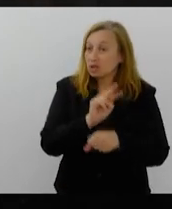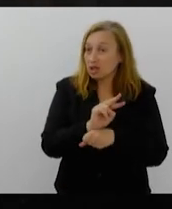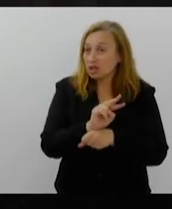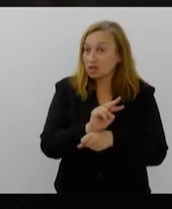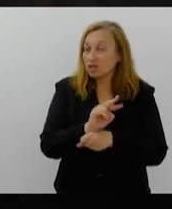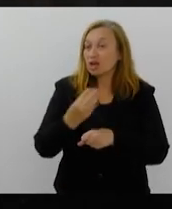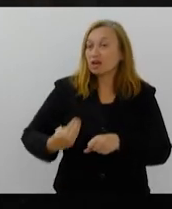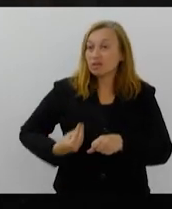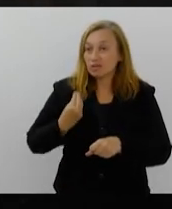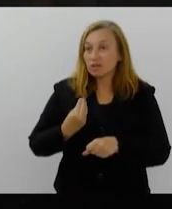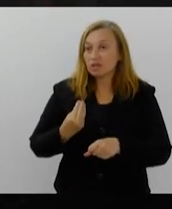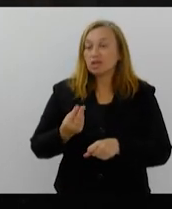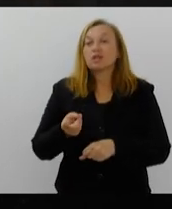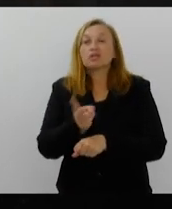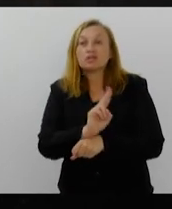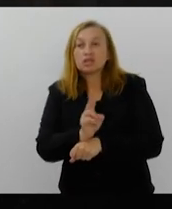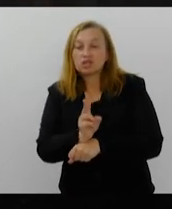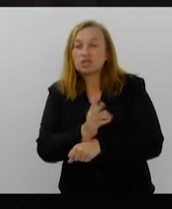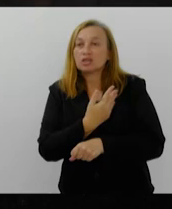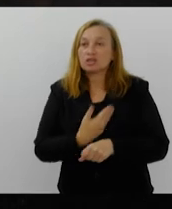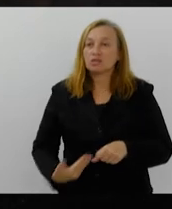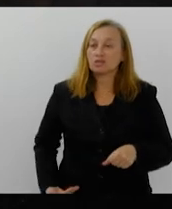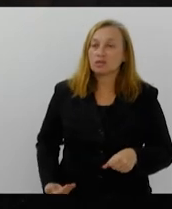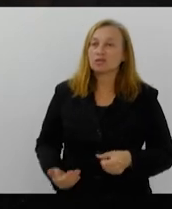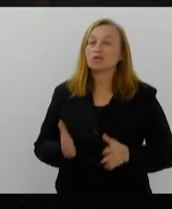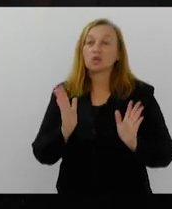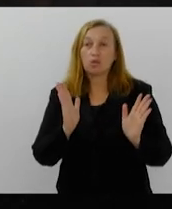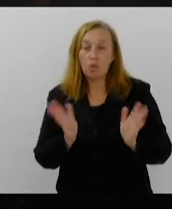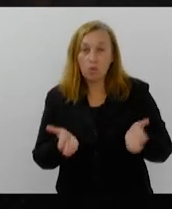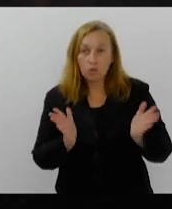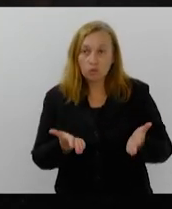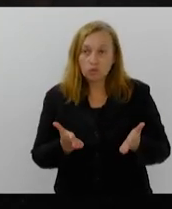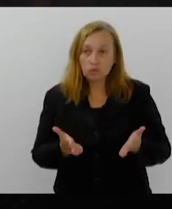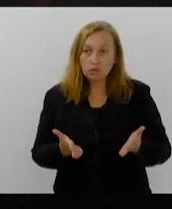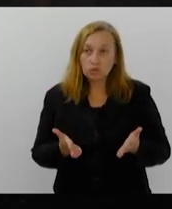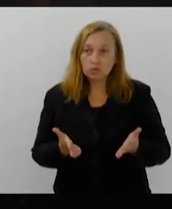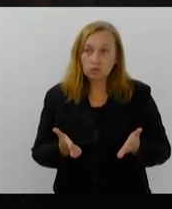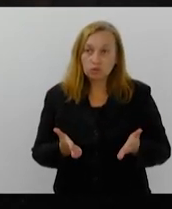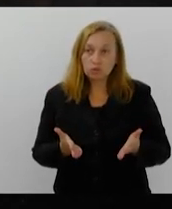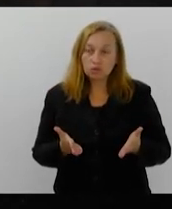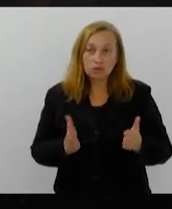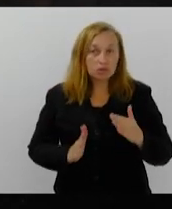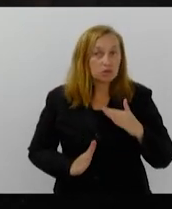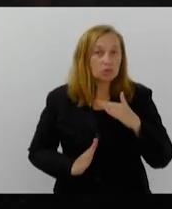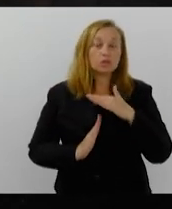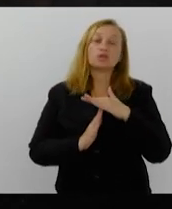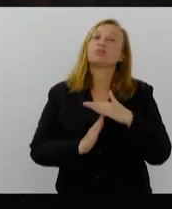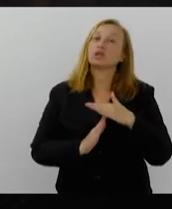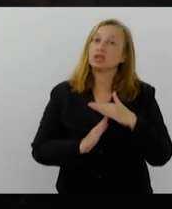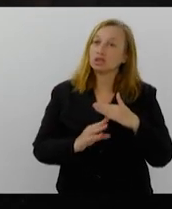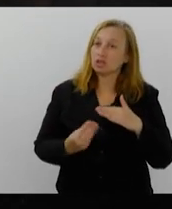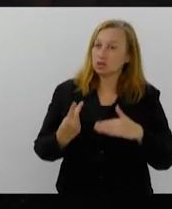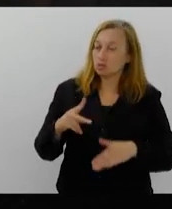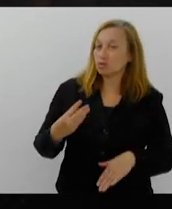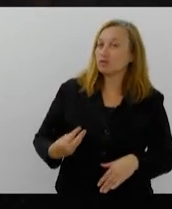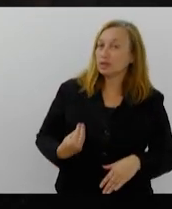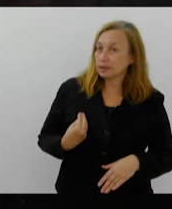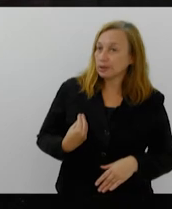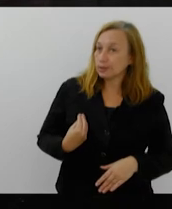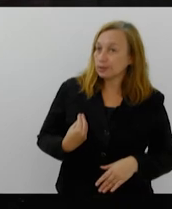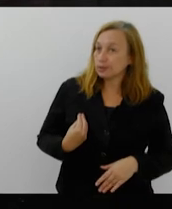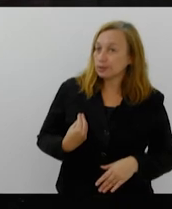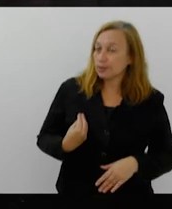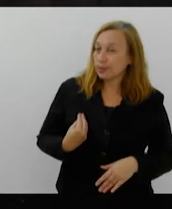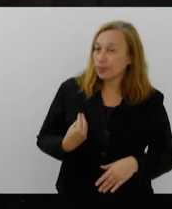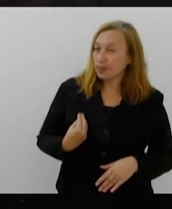a vida dos agentes de segurança pública que hoje são levados ao limite da sua humanidade ao